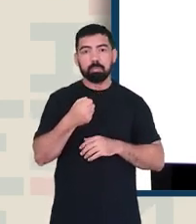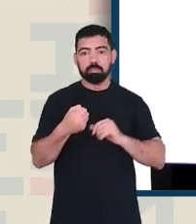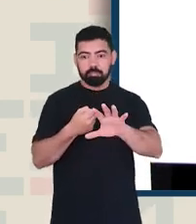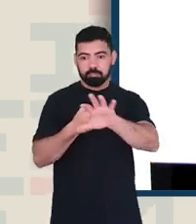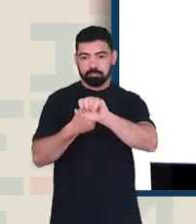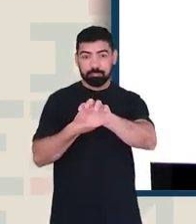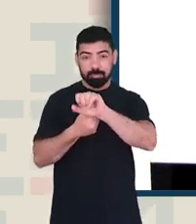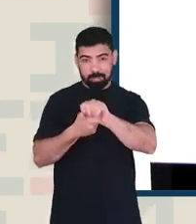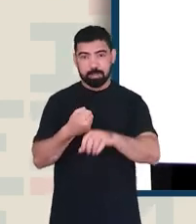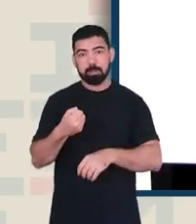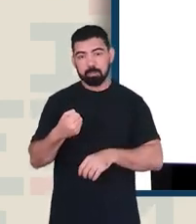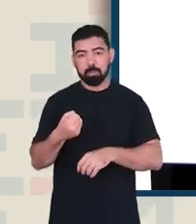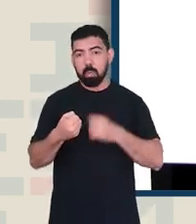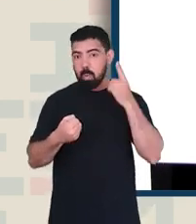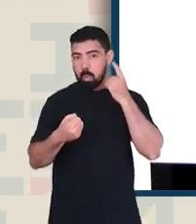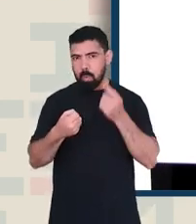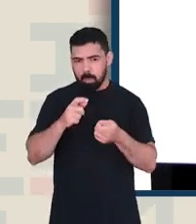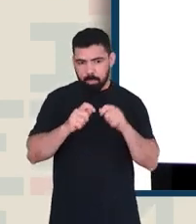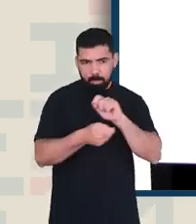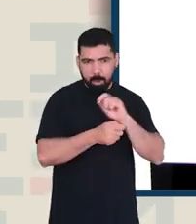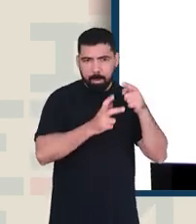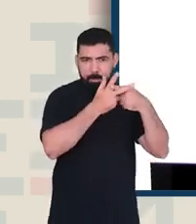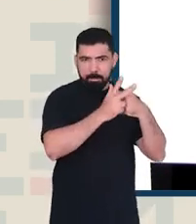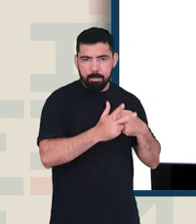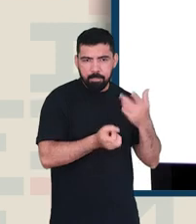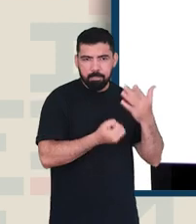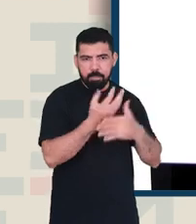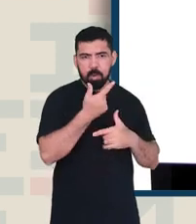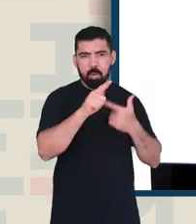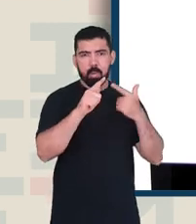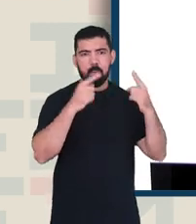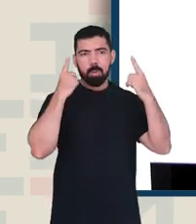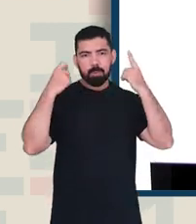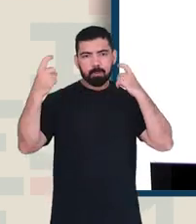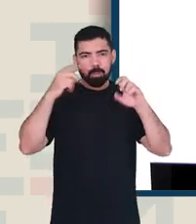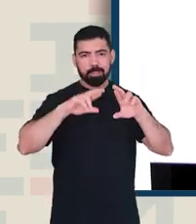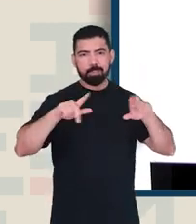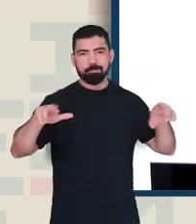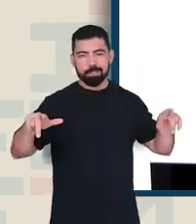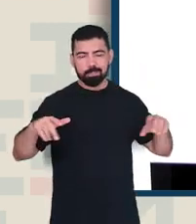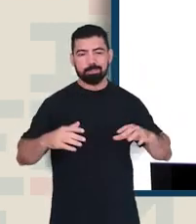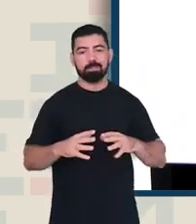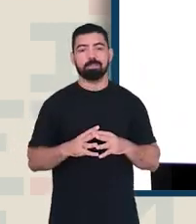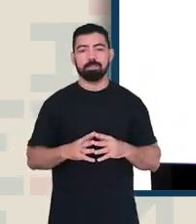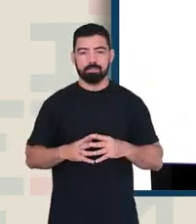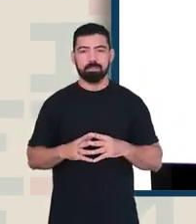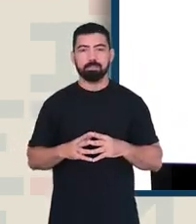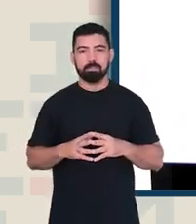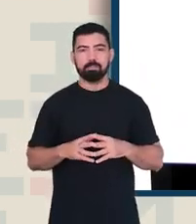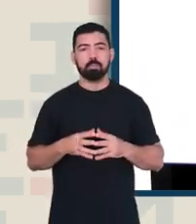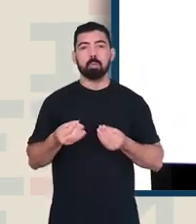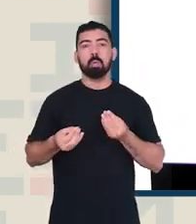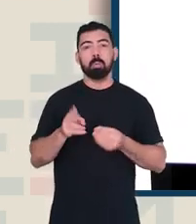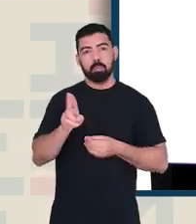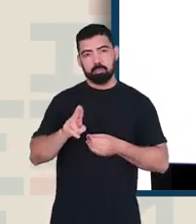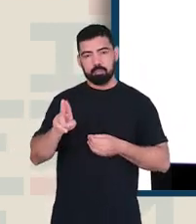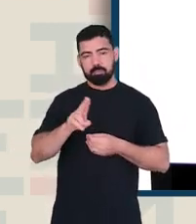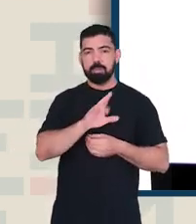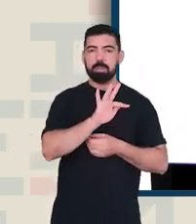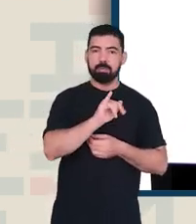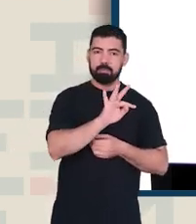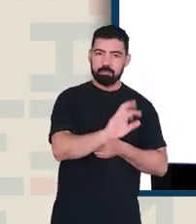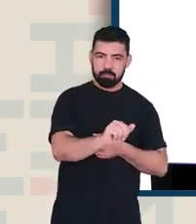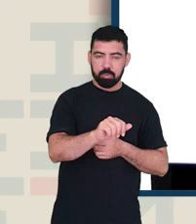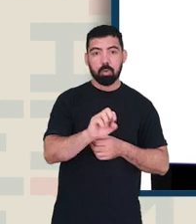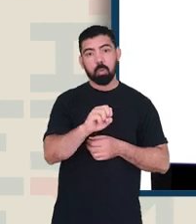sons e logo manipulava, certo? Em fita, atualmente se